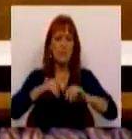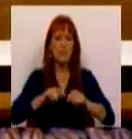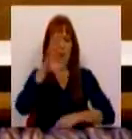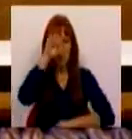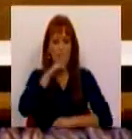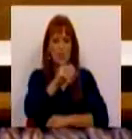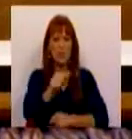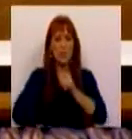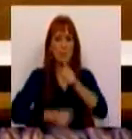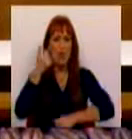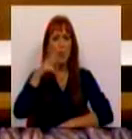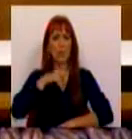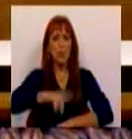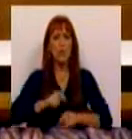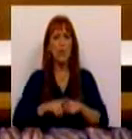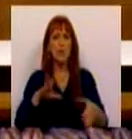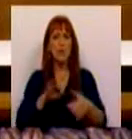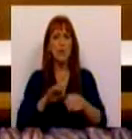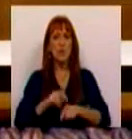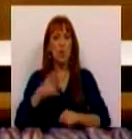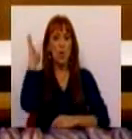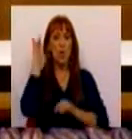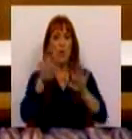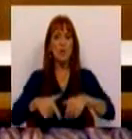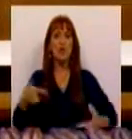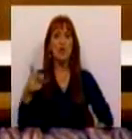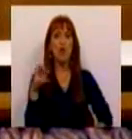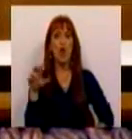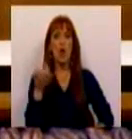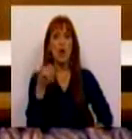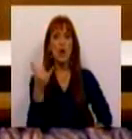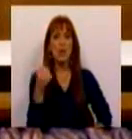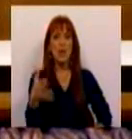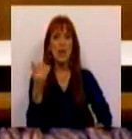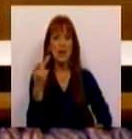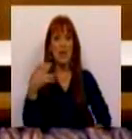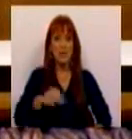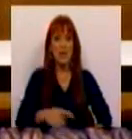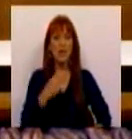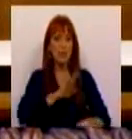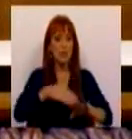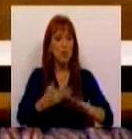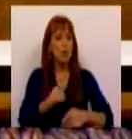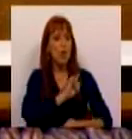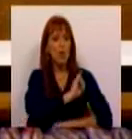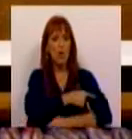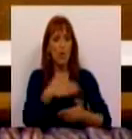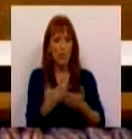governo local, melhor Portugal, como se disse no Congresso de Troia, em 2015, pela ANP. O reforço de